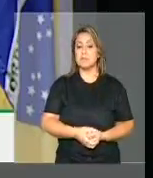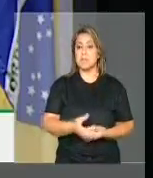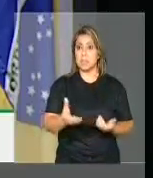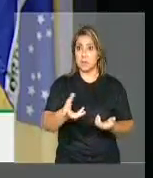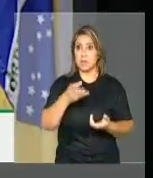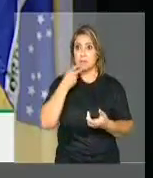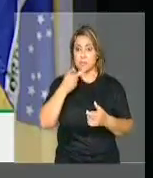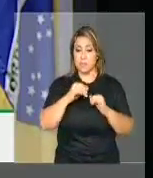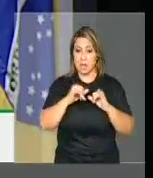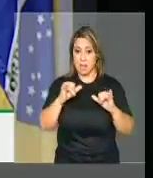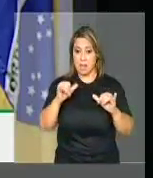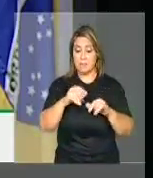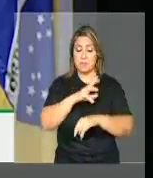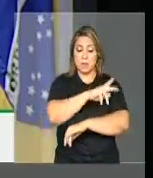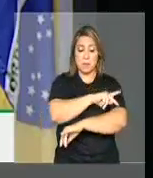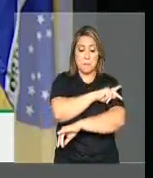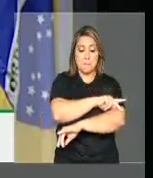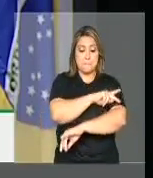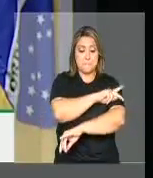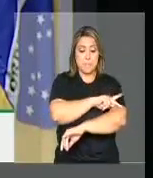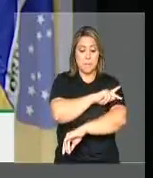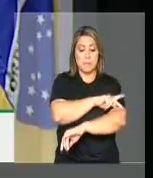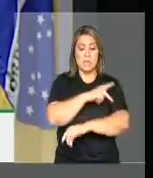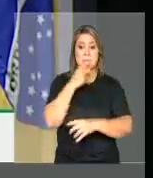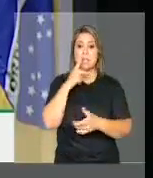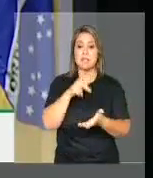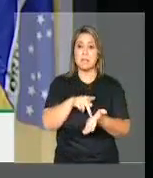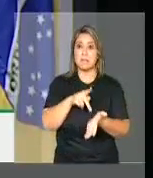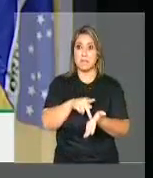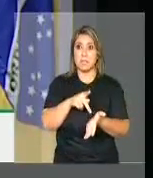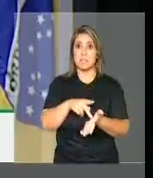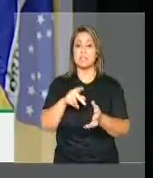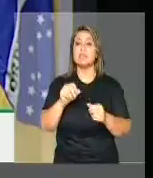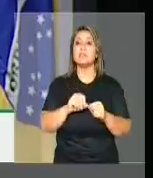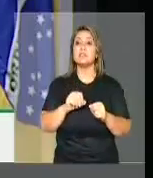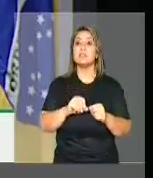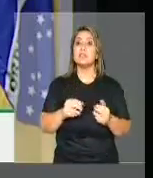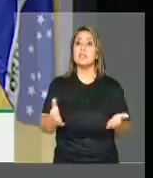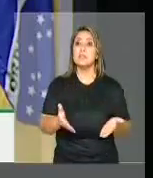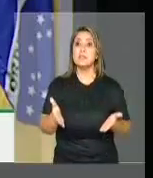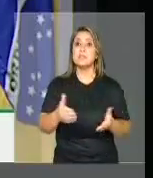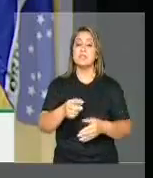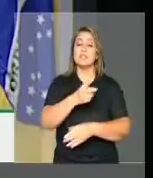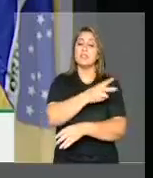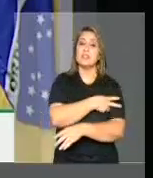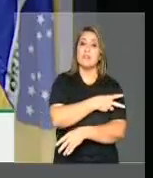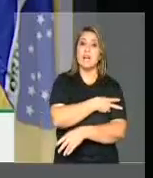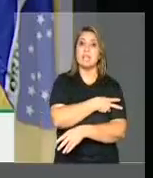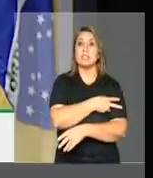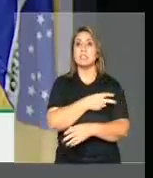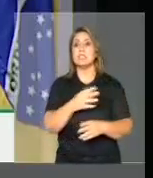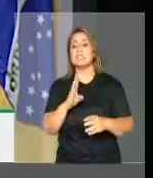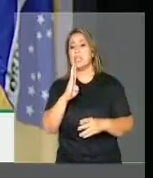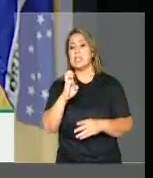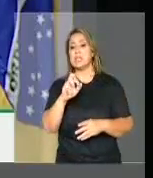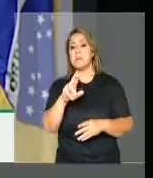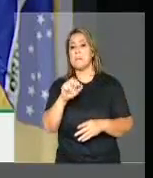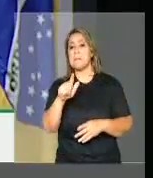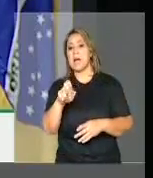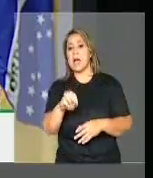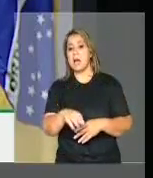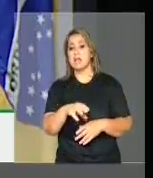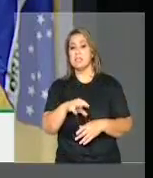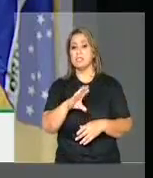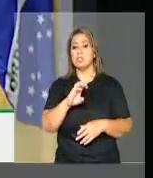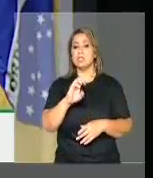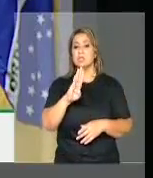quero dizer que, com relação ao Piauí, é esse conflito que se faz, Benito, entre Chesf, Barragem da Boa Esperança, que